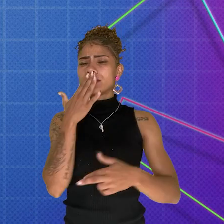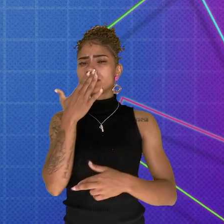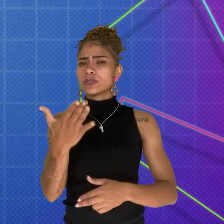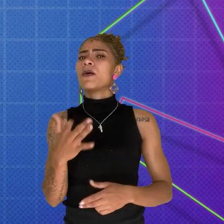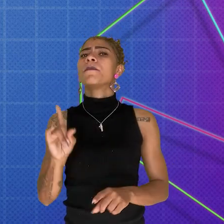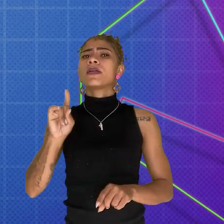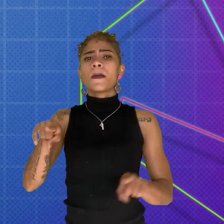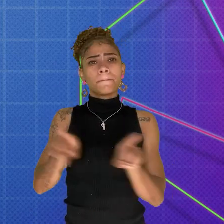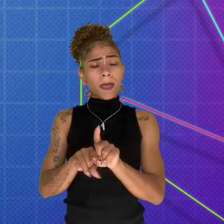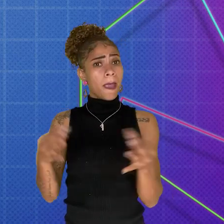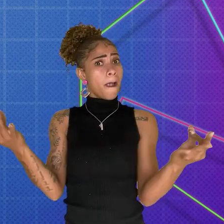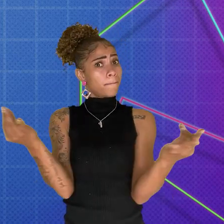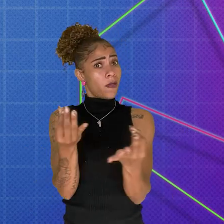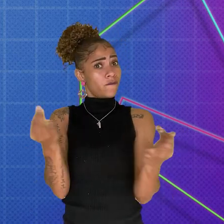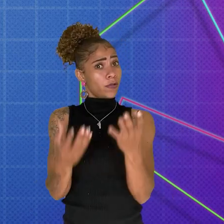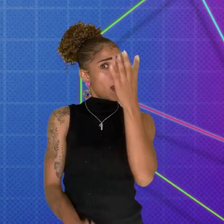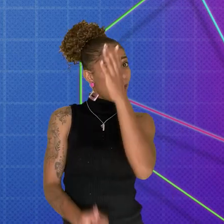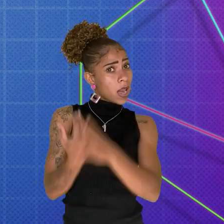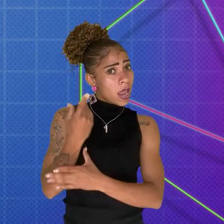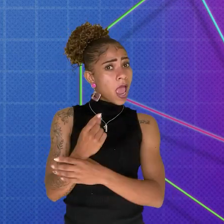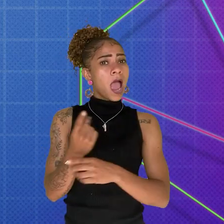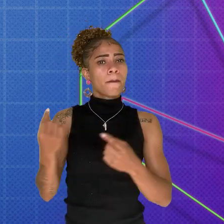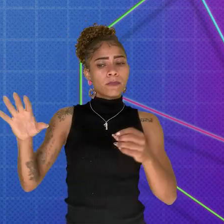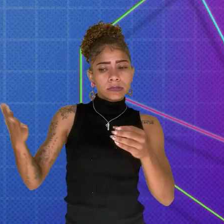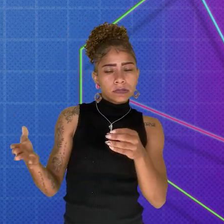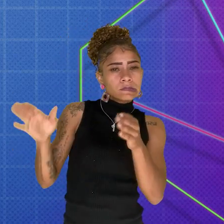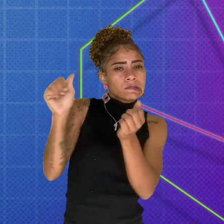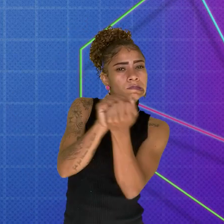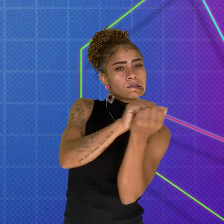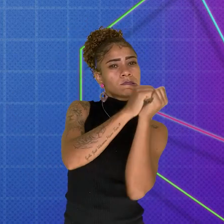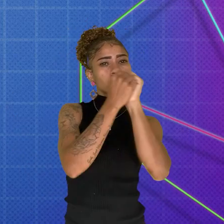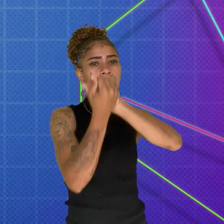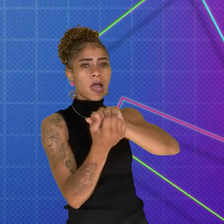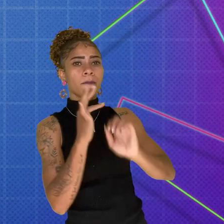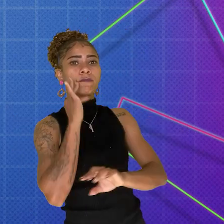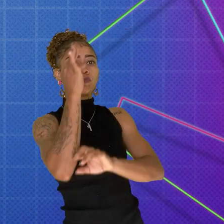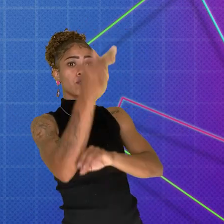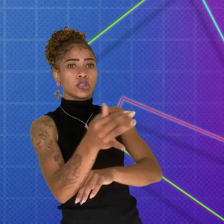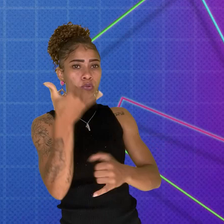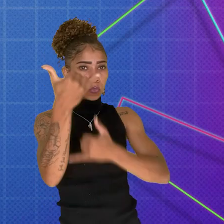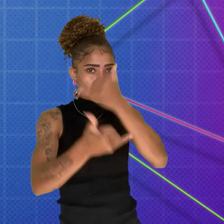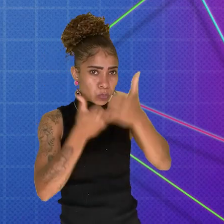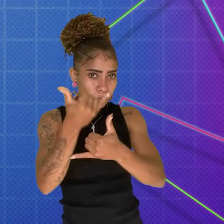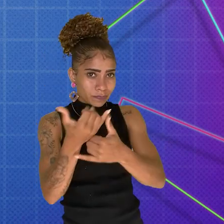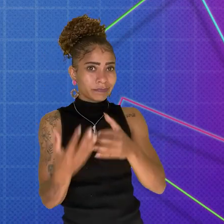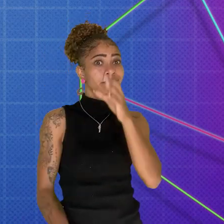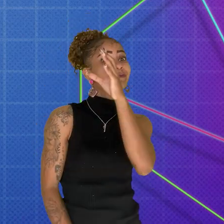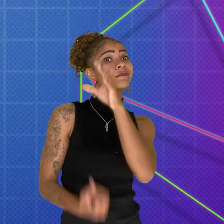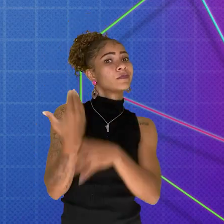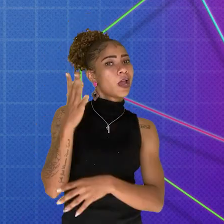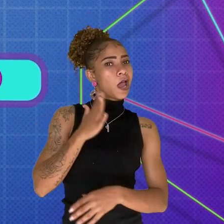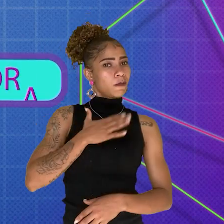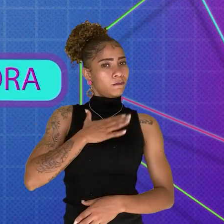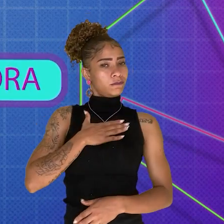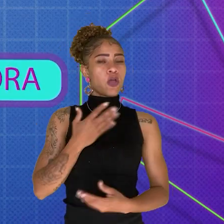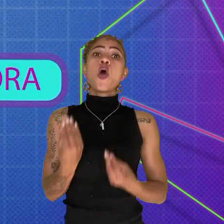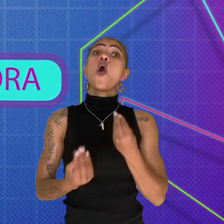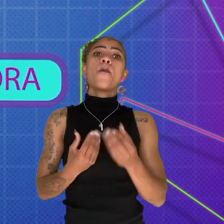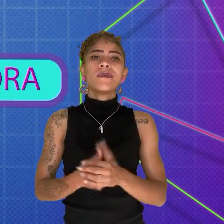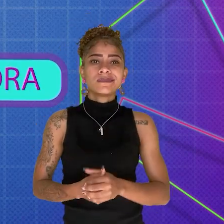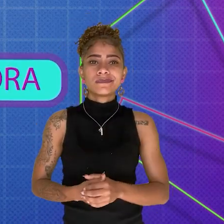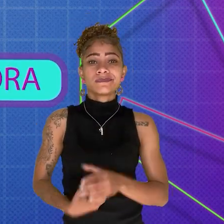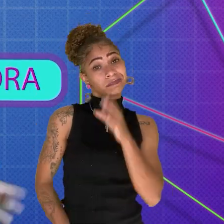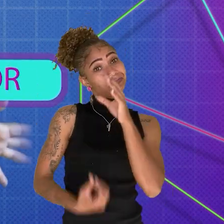para o compositor e são perfeitos para criar música que se encaixa no ambiente futurista do jogo. Construindo a minha trilha